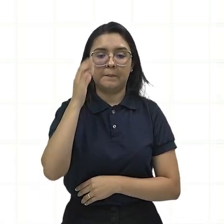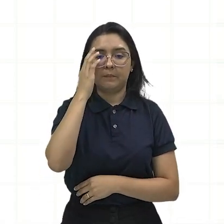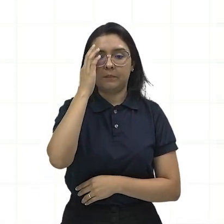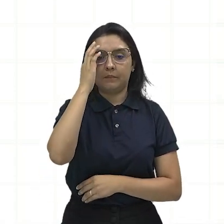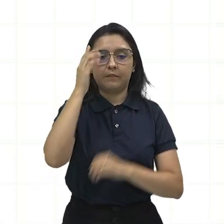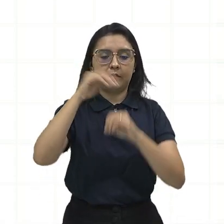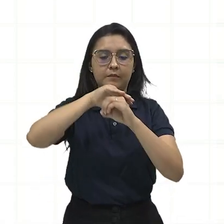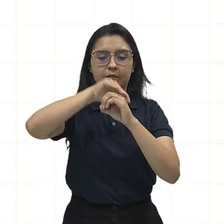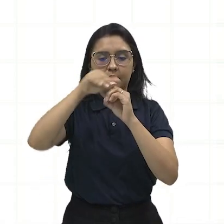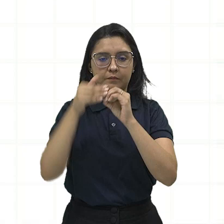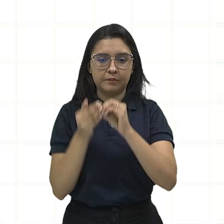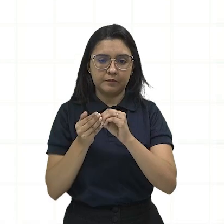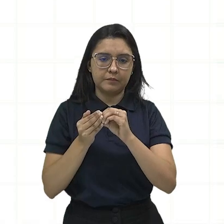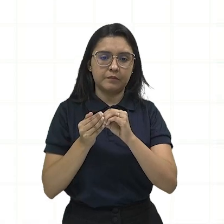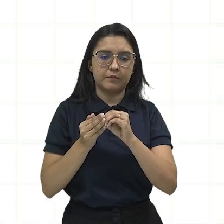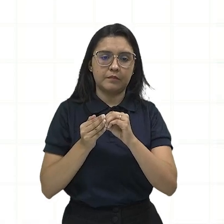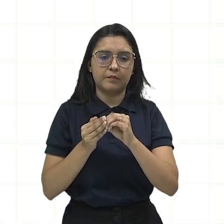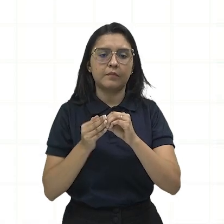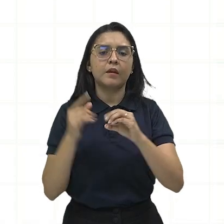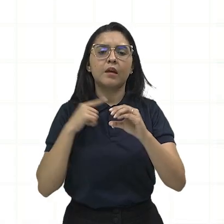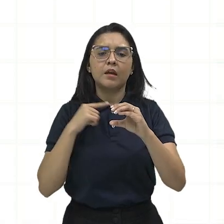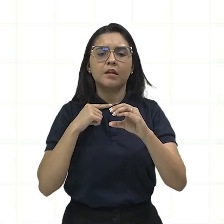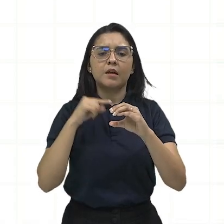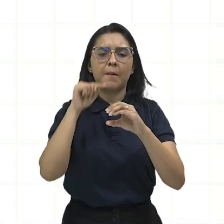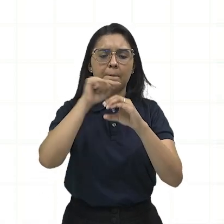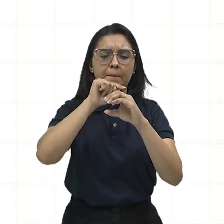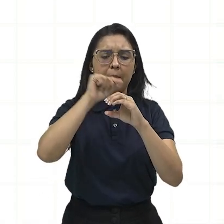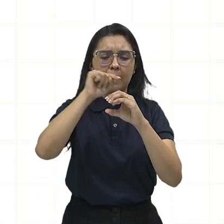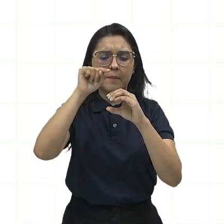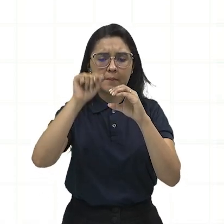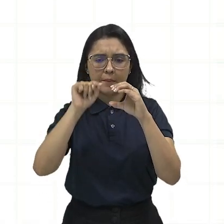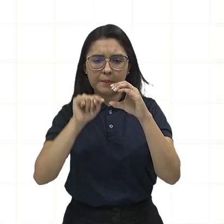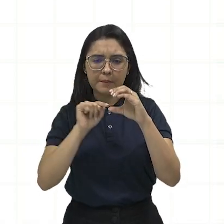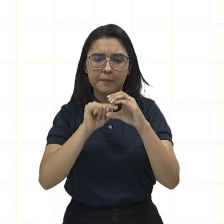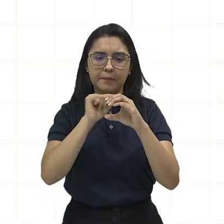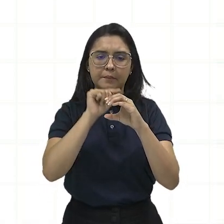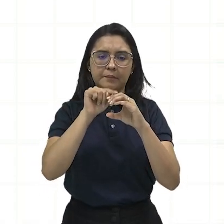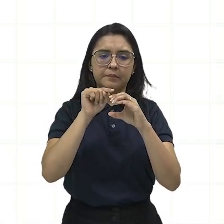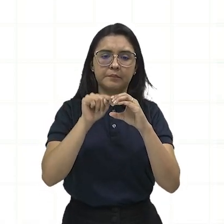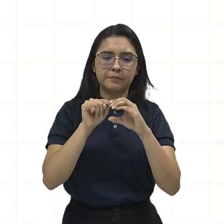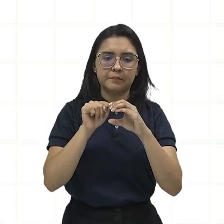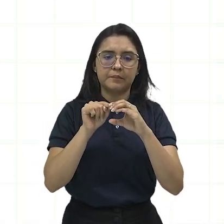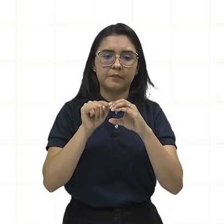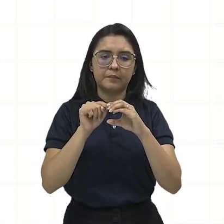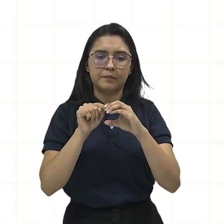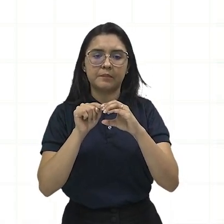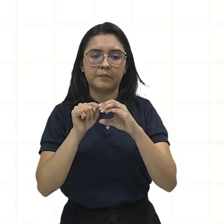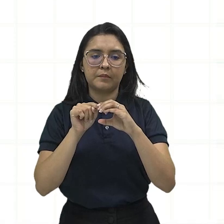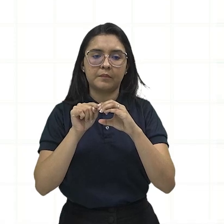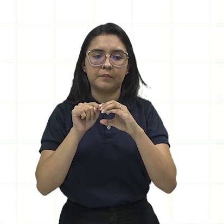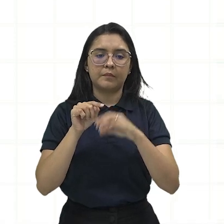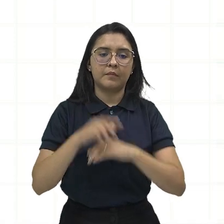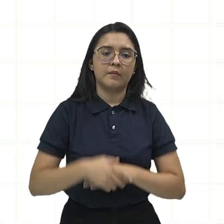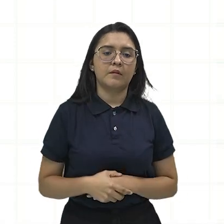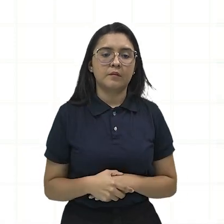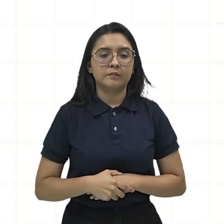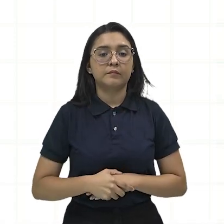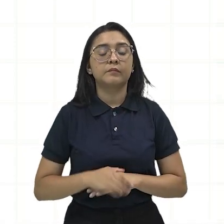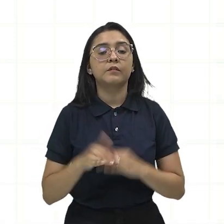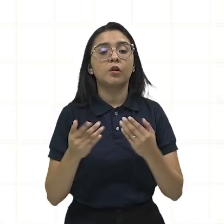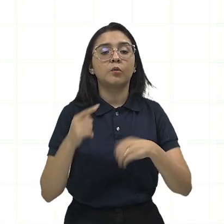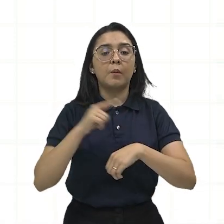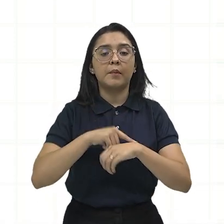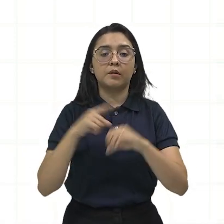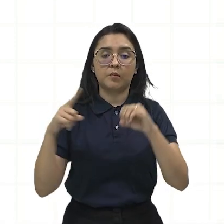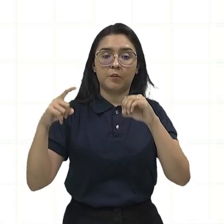aqui o ovócito. Esses pontinhos aqui em verde são os grânulos corticais. E quando o acrossomo penetra,